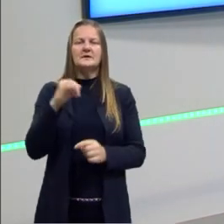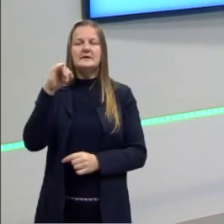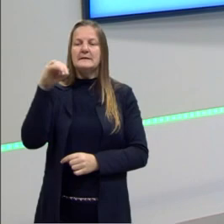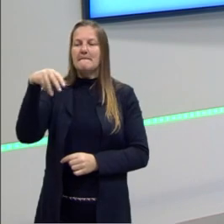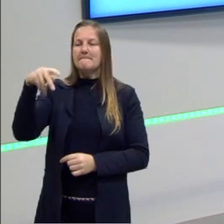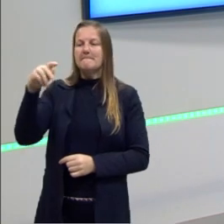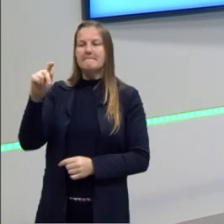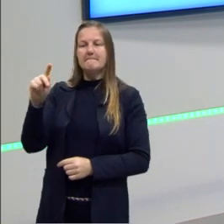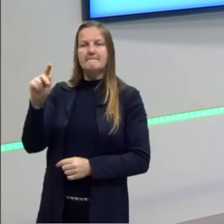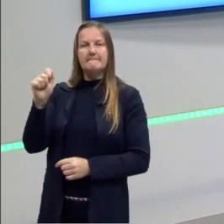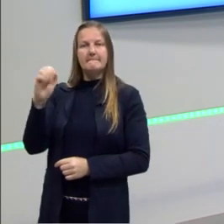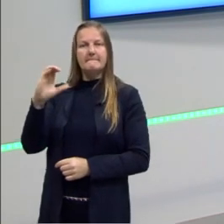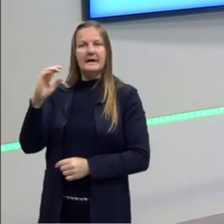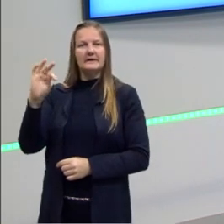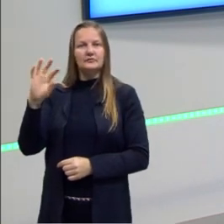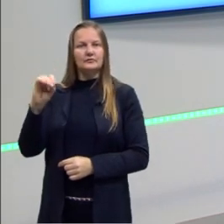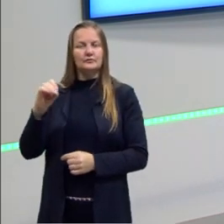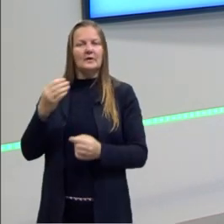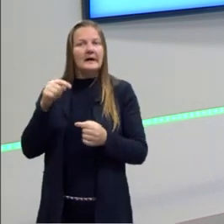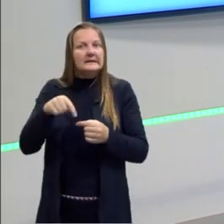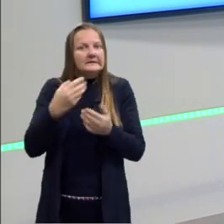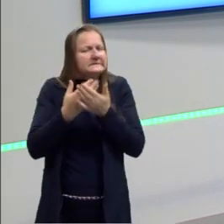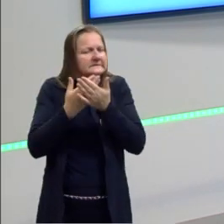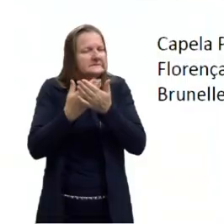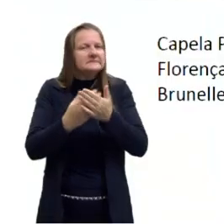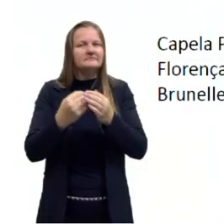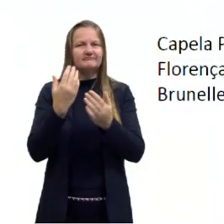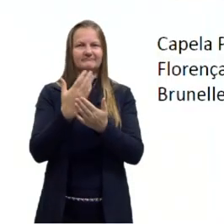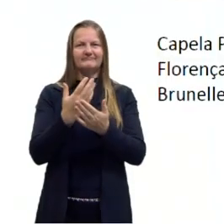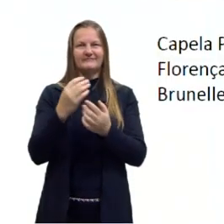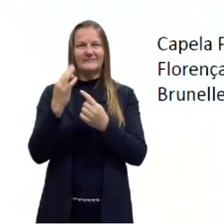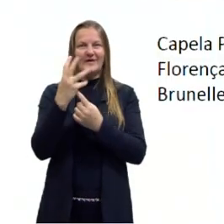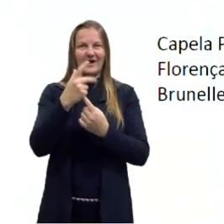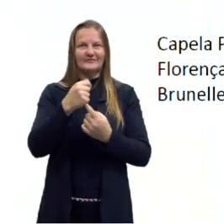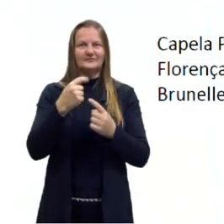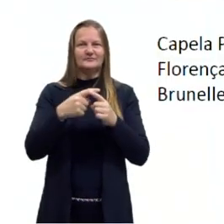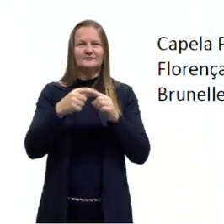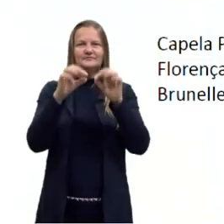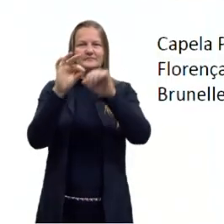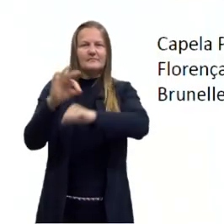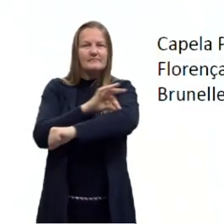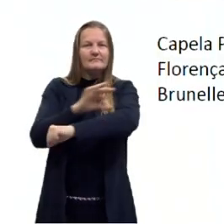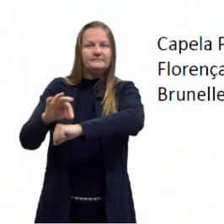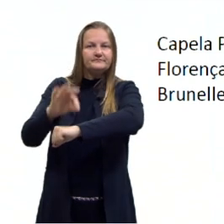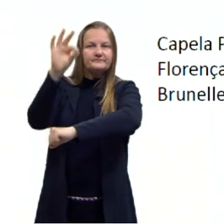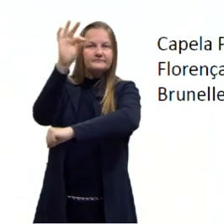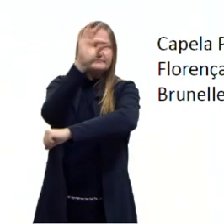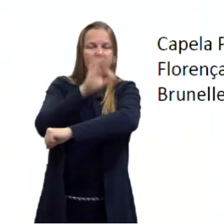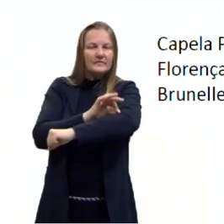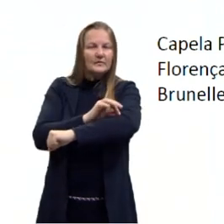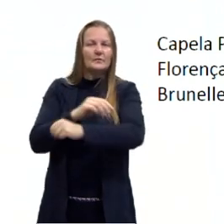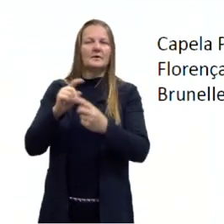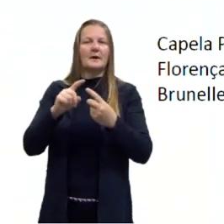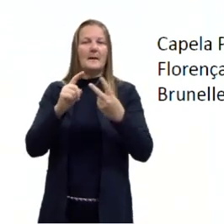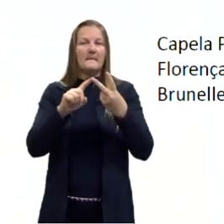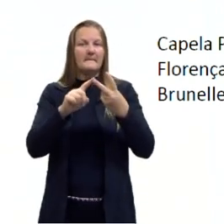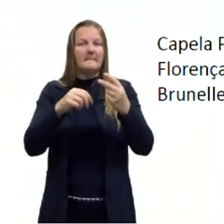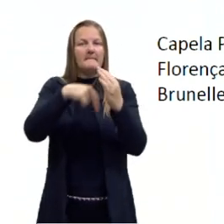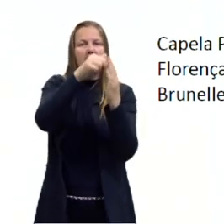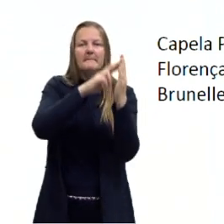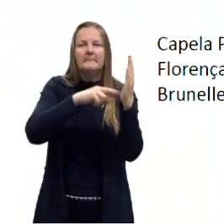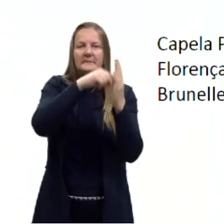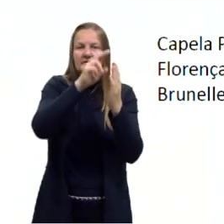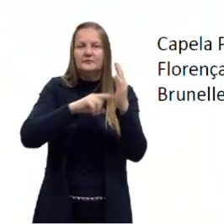alguns segmentos que a gente costuma estudar aqui na nossa aula de arte né normalmente a arquitetura a pintura EA escultura a